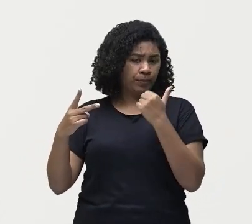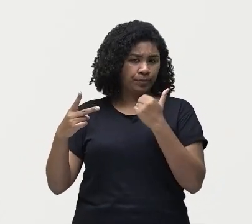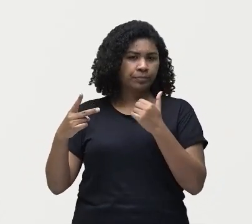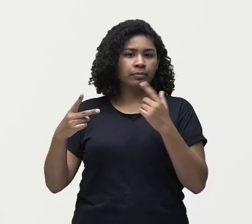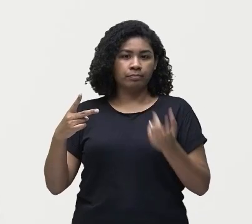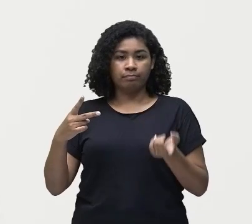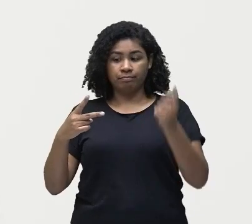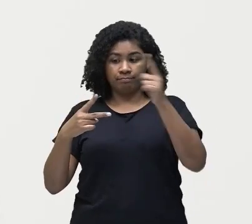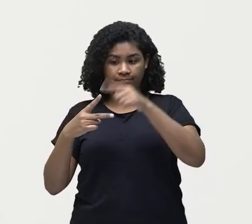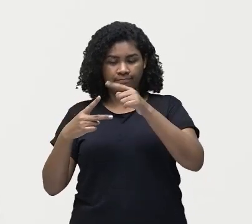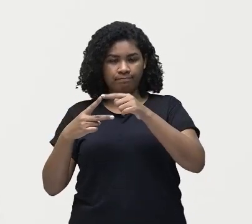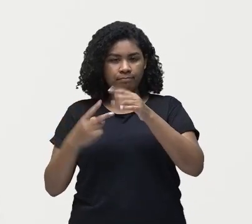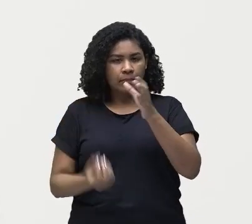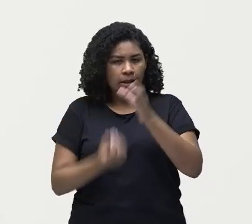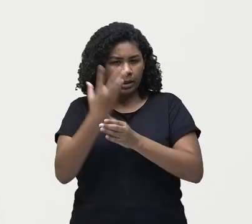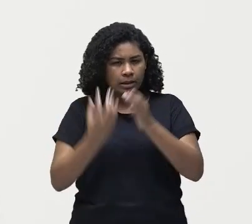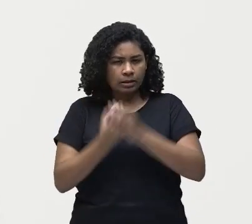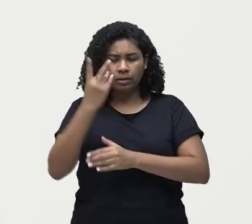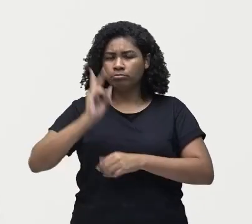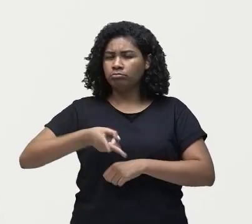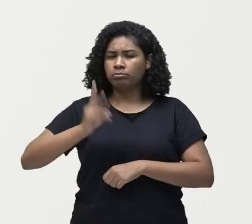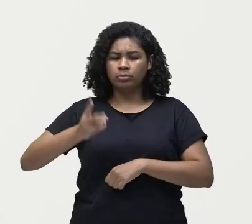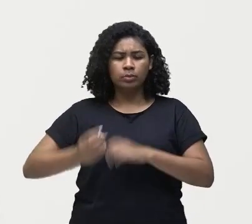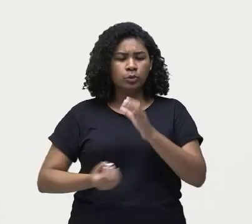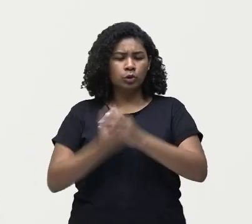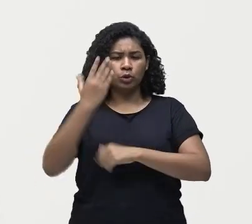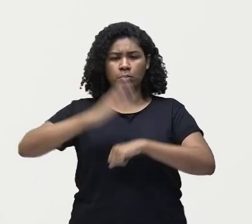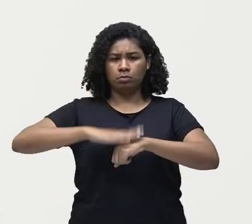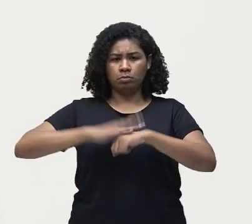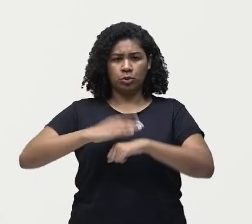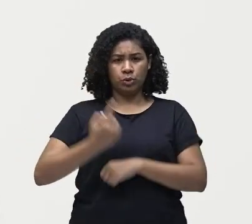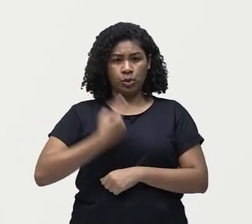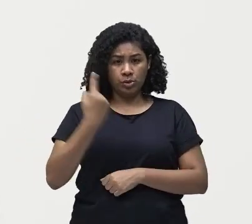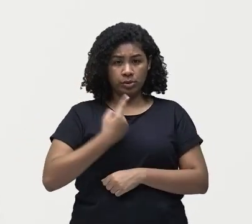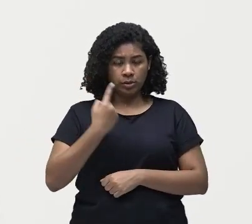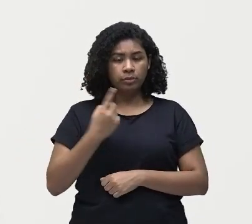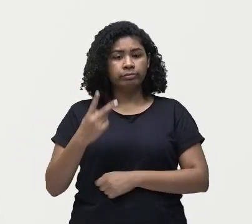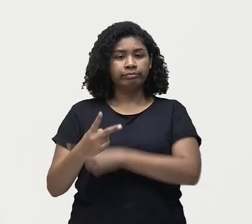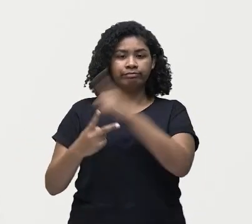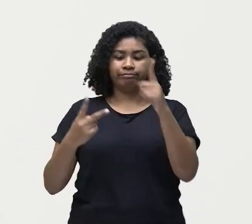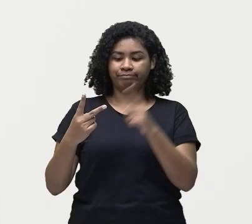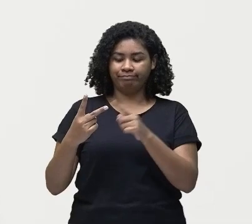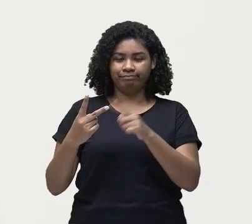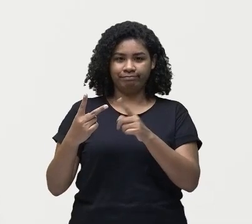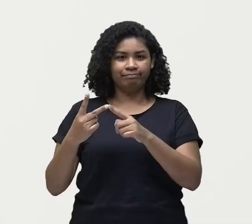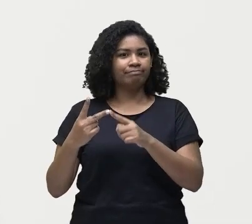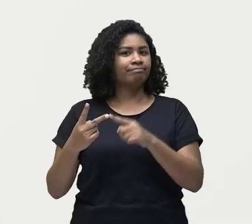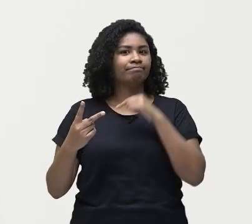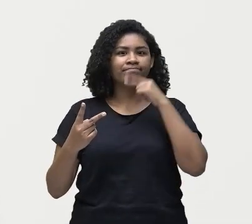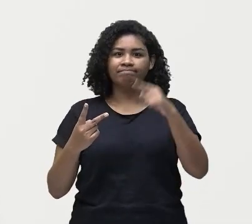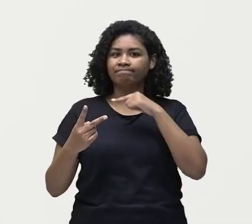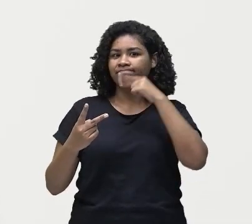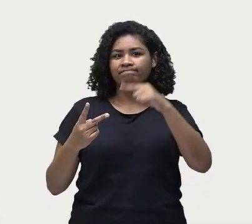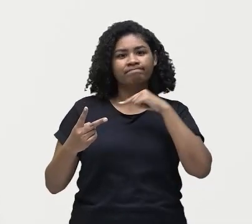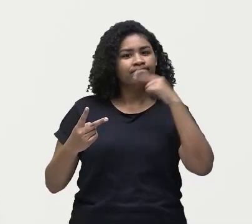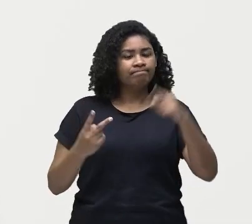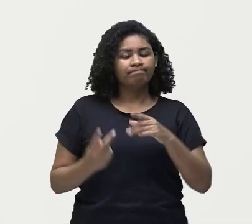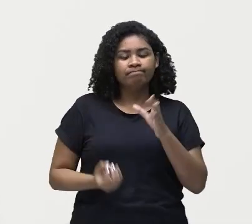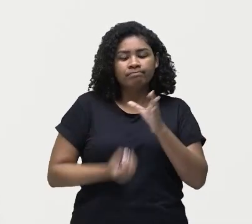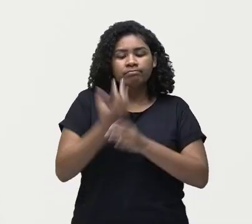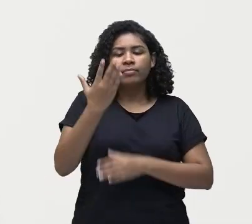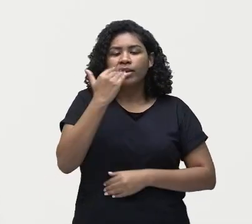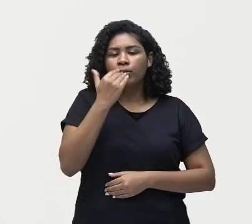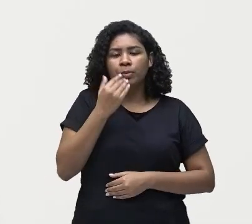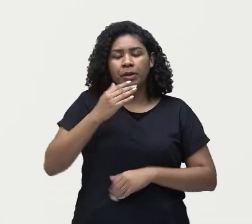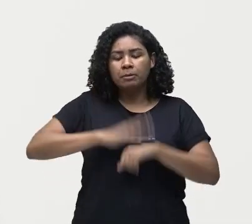produtores, eles são autótrofos, conseguem produzir o seu próprio alimento, os seres heterótrofos não conseguem produzir